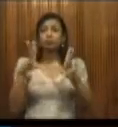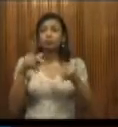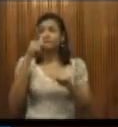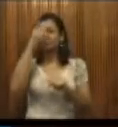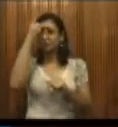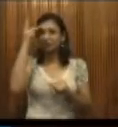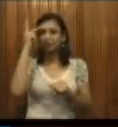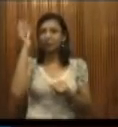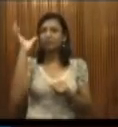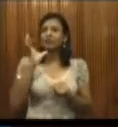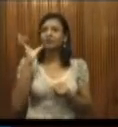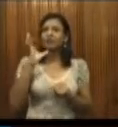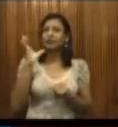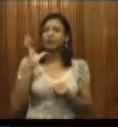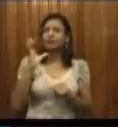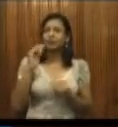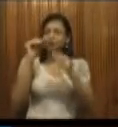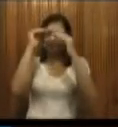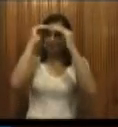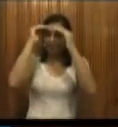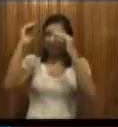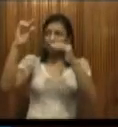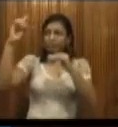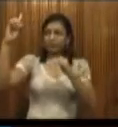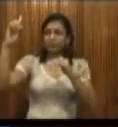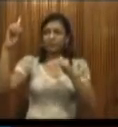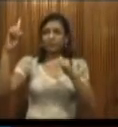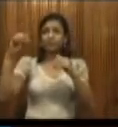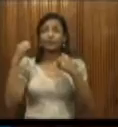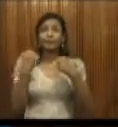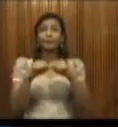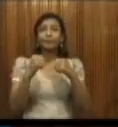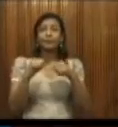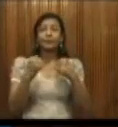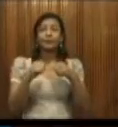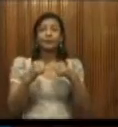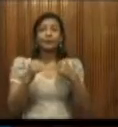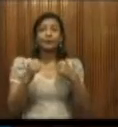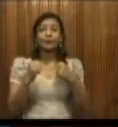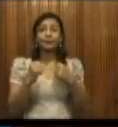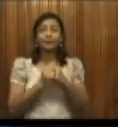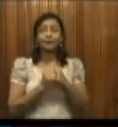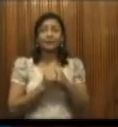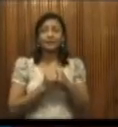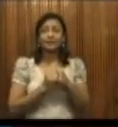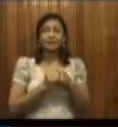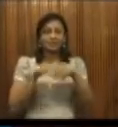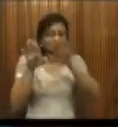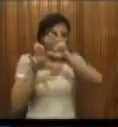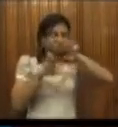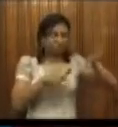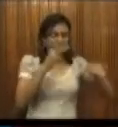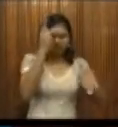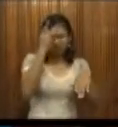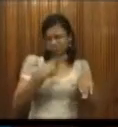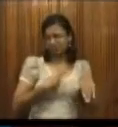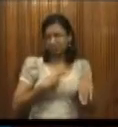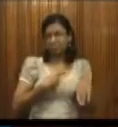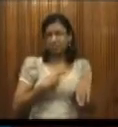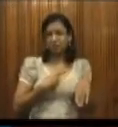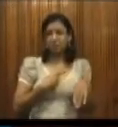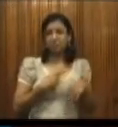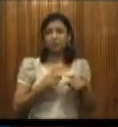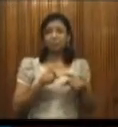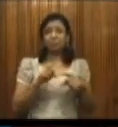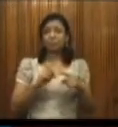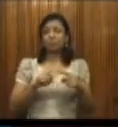segui-lo precisa negar pai, mãe, irmão, precisa negar a si mesmo, porque se não for assim, não é digno